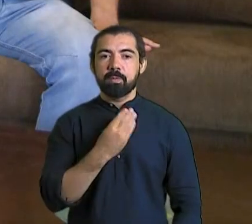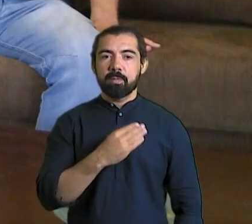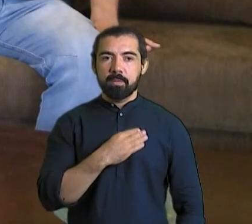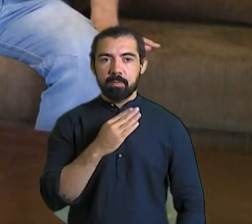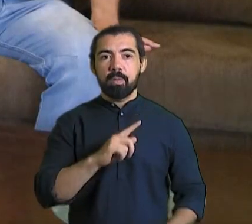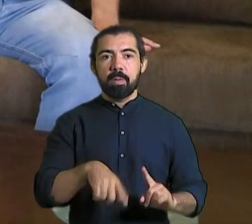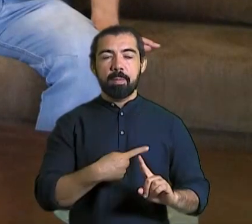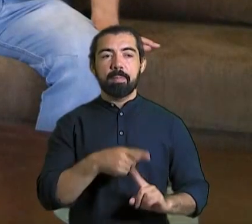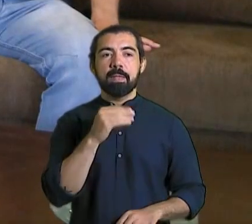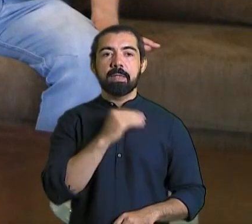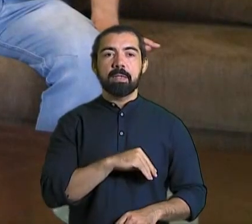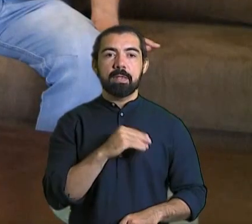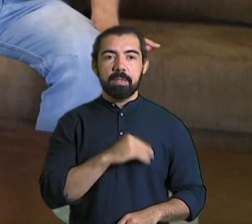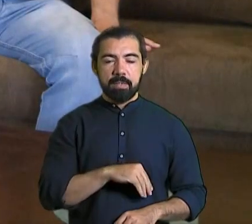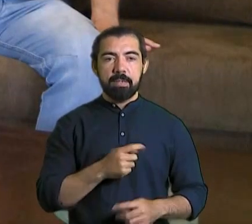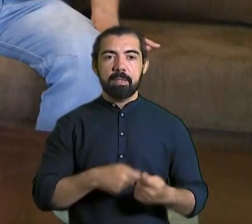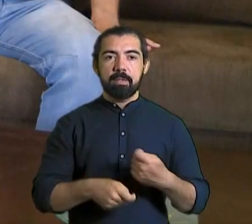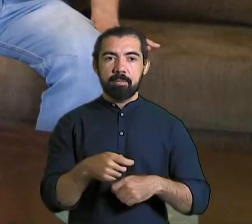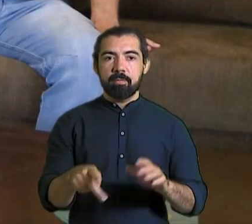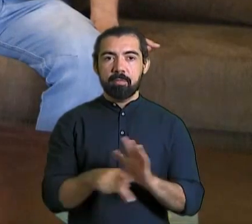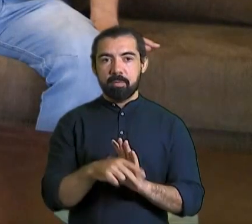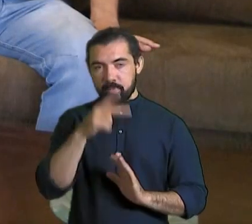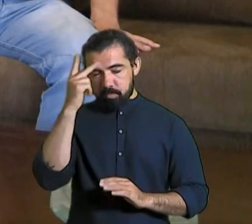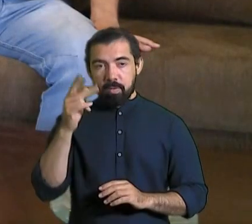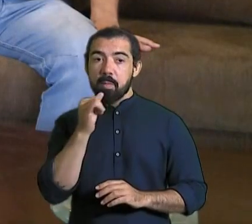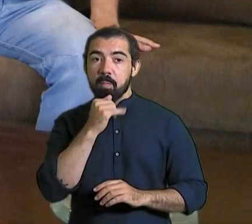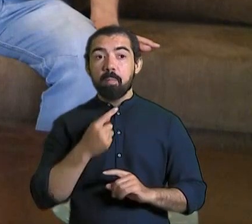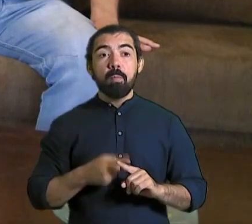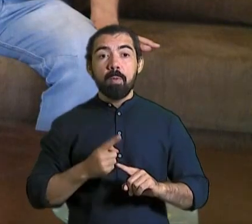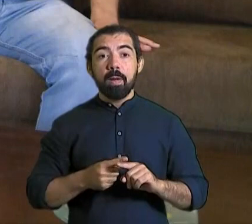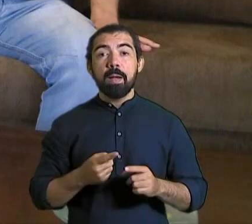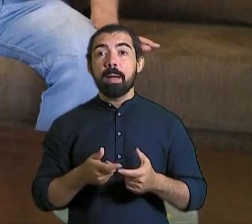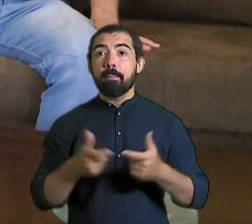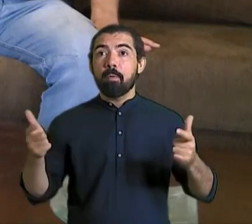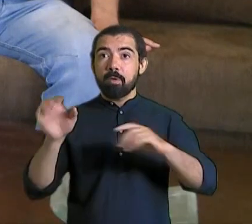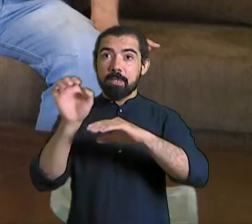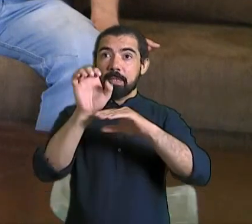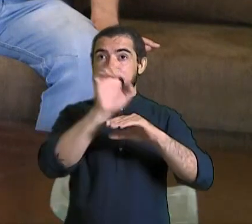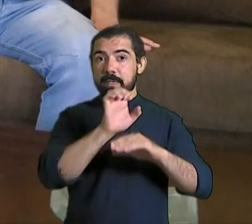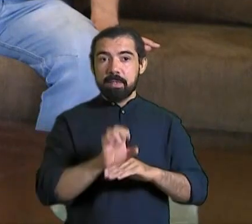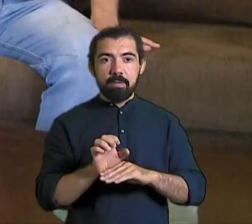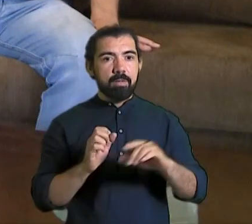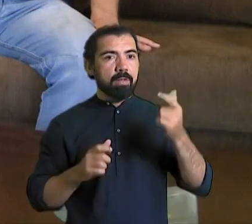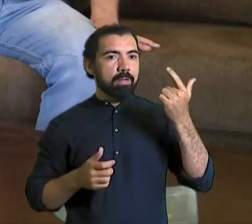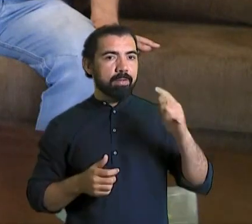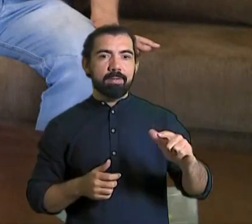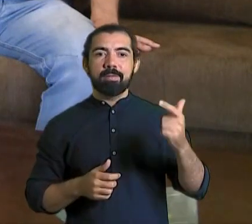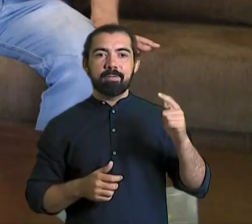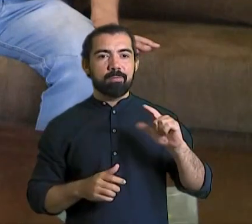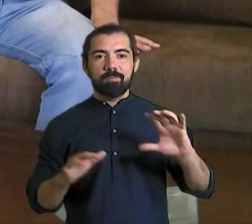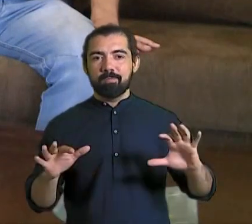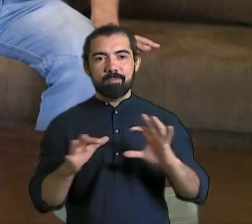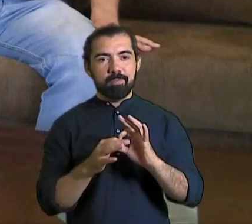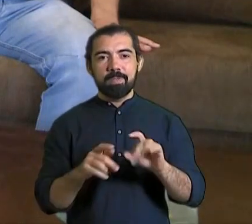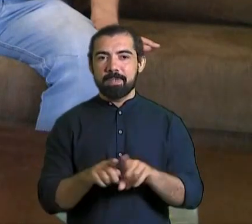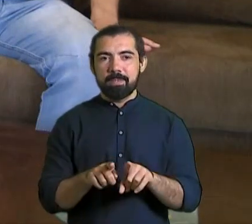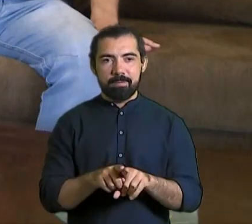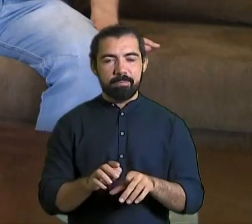renda econômica, né? Que em boa parte dos estados brasileiros não tem esse vínculo.